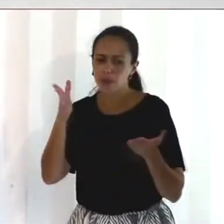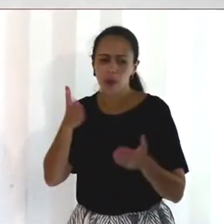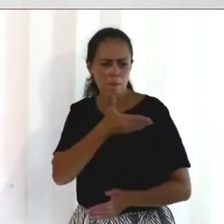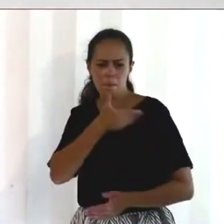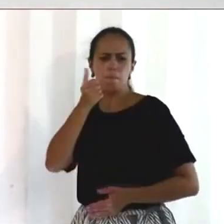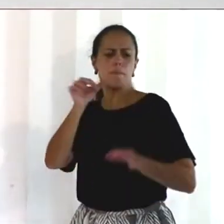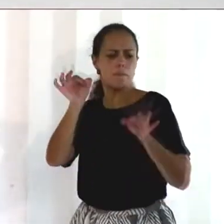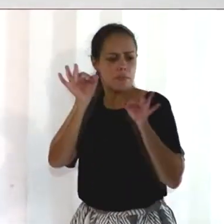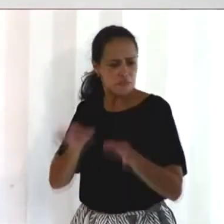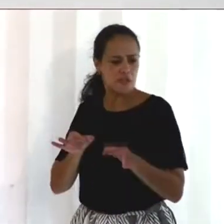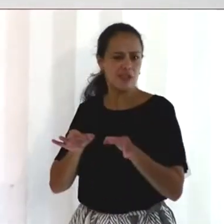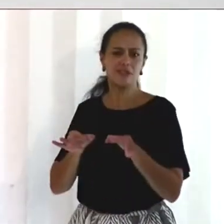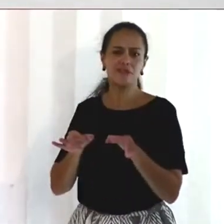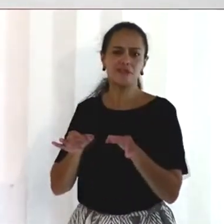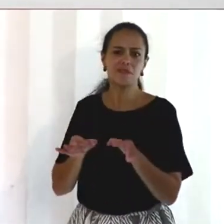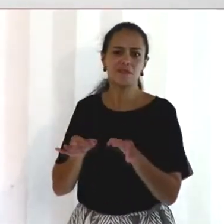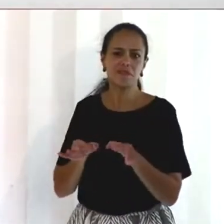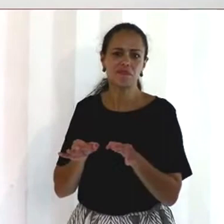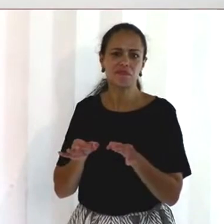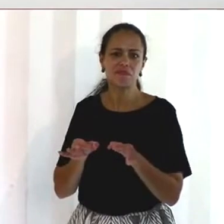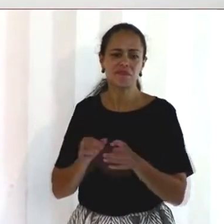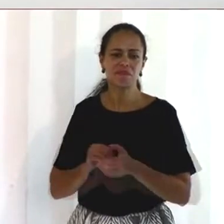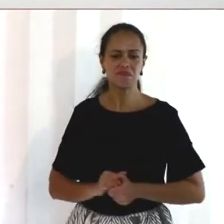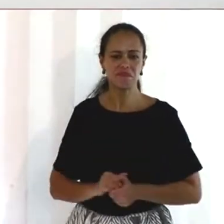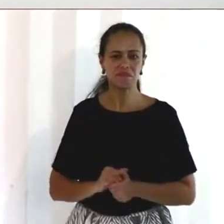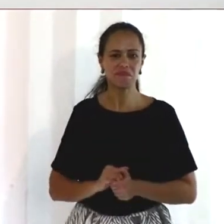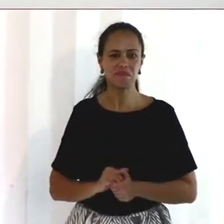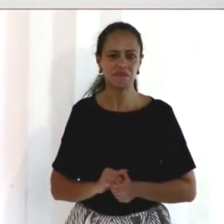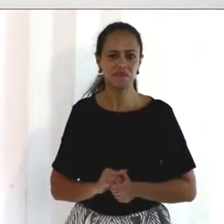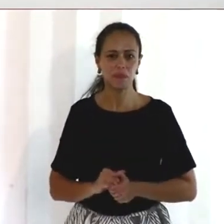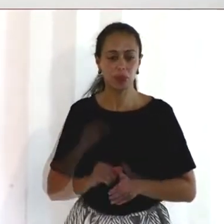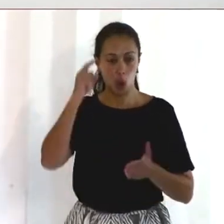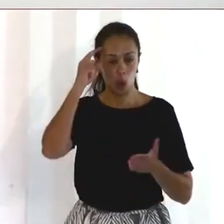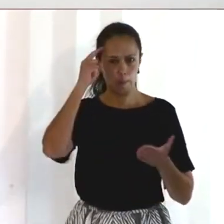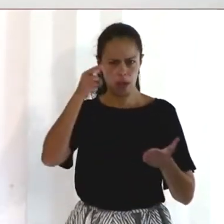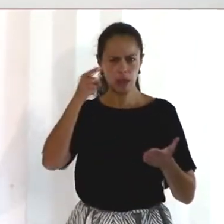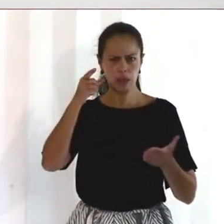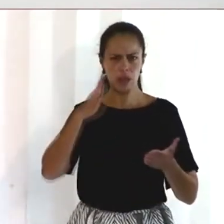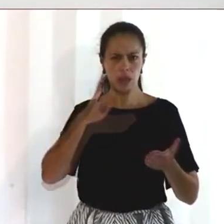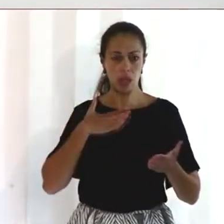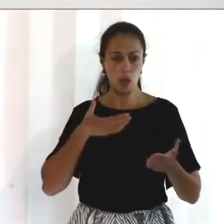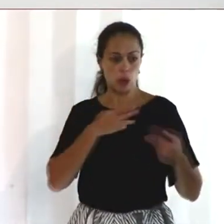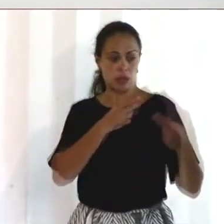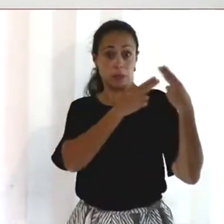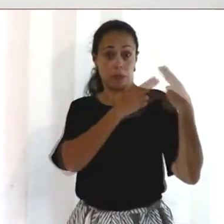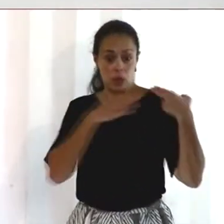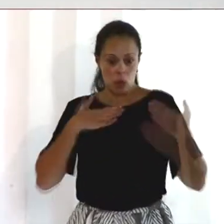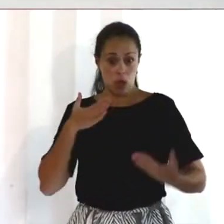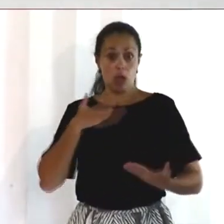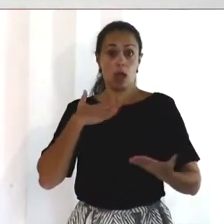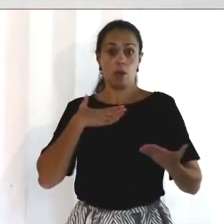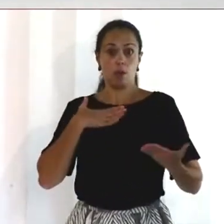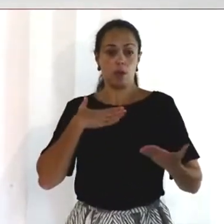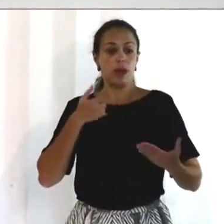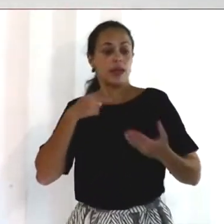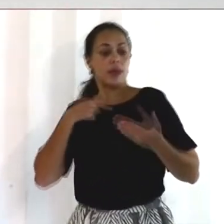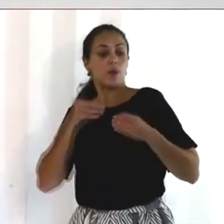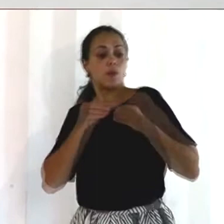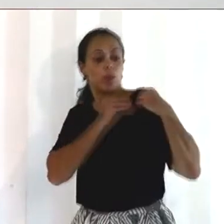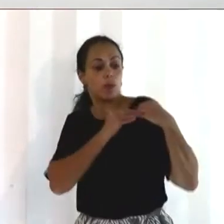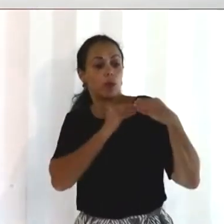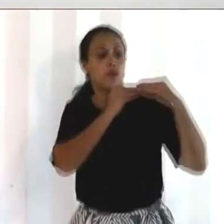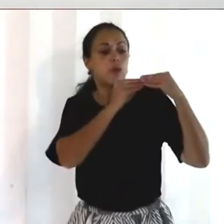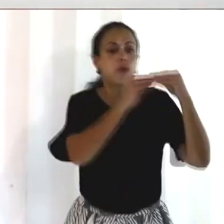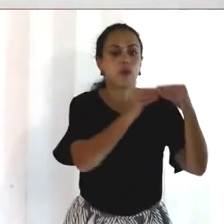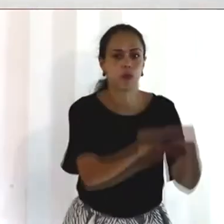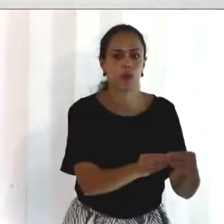sucesso. A autoridade é minha. Eu concedo, eu outorgo, não